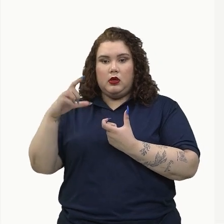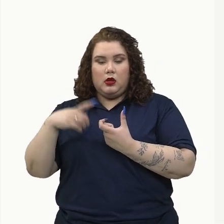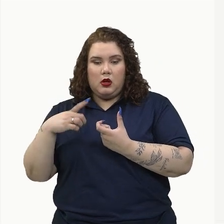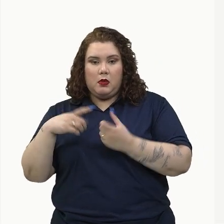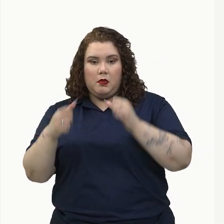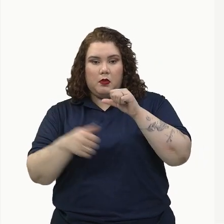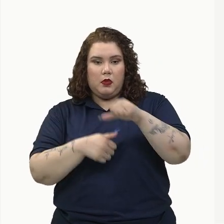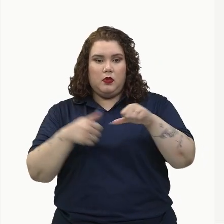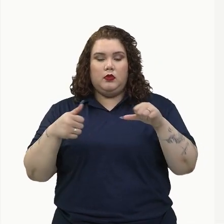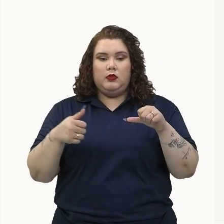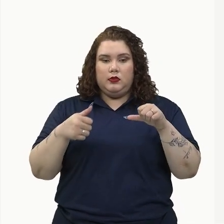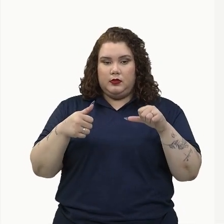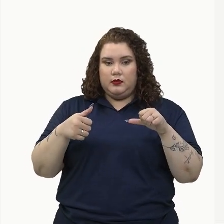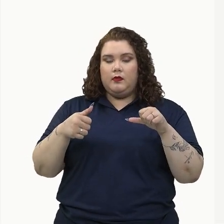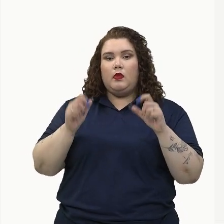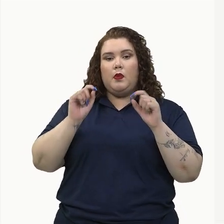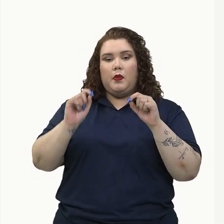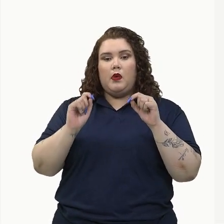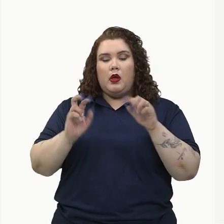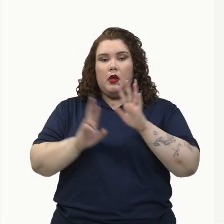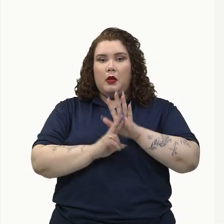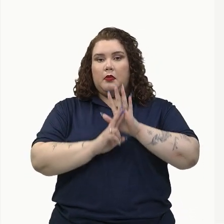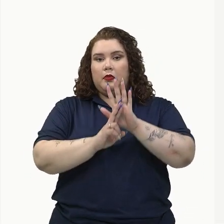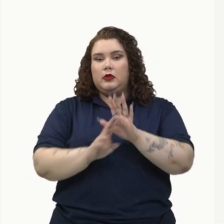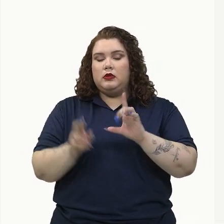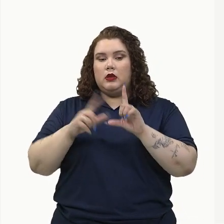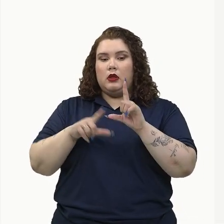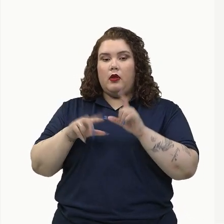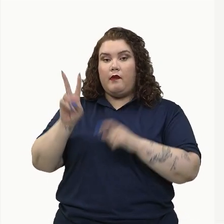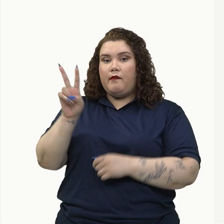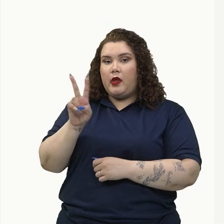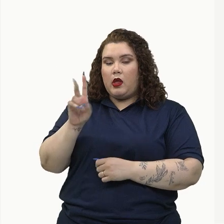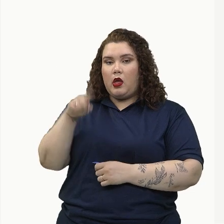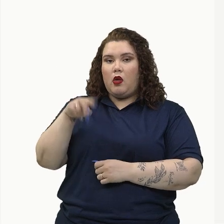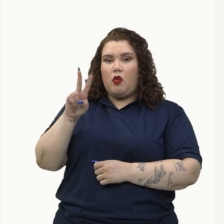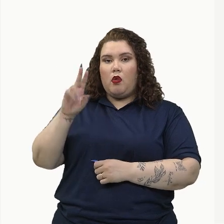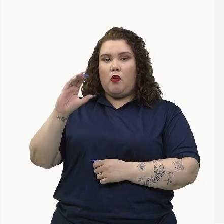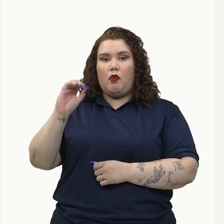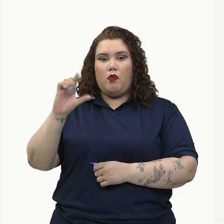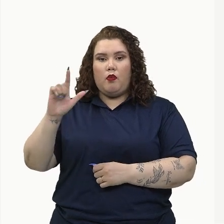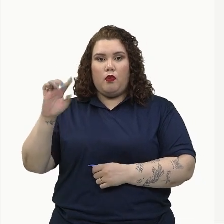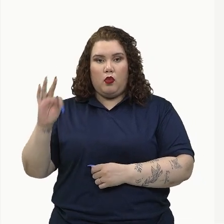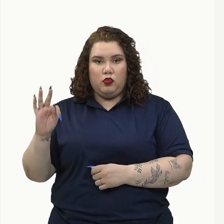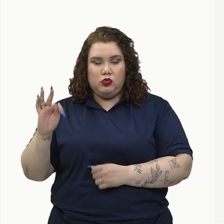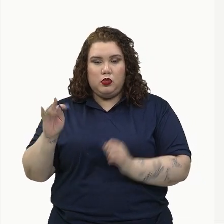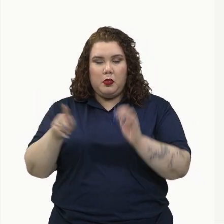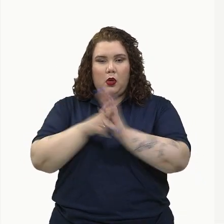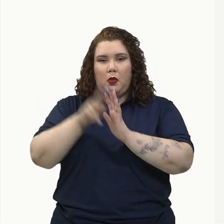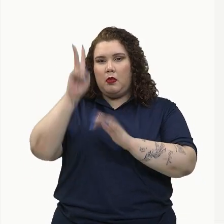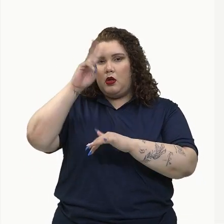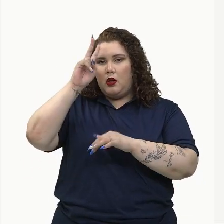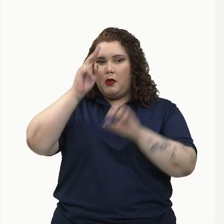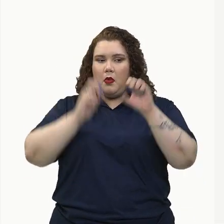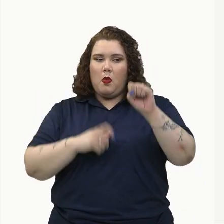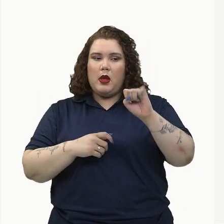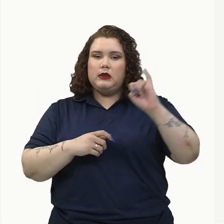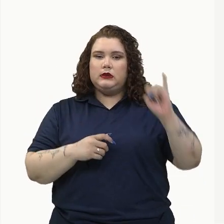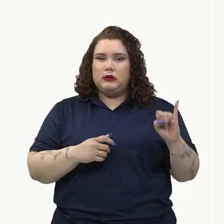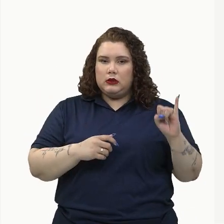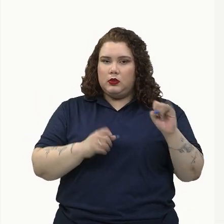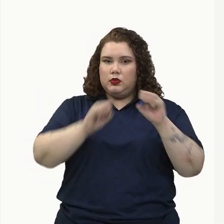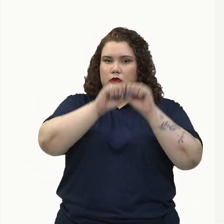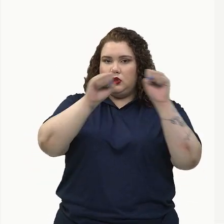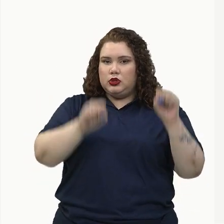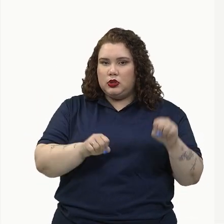essa diferença de potencial aqui, ela é medida em volt no sistema internacional. Novamente, para que você